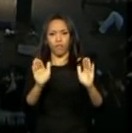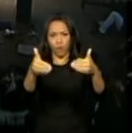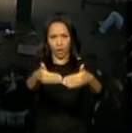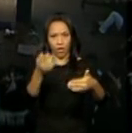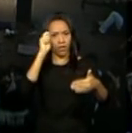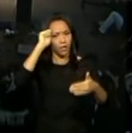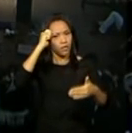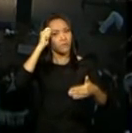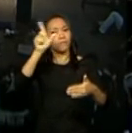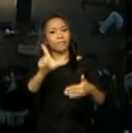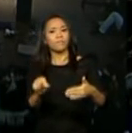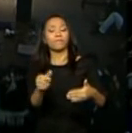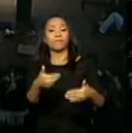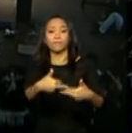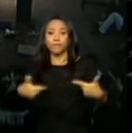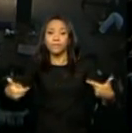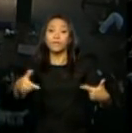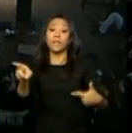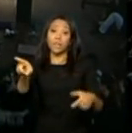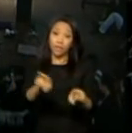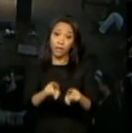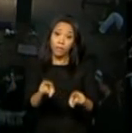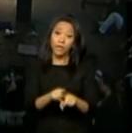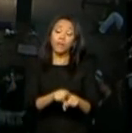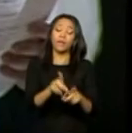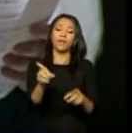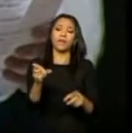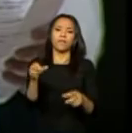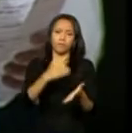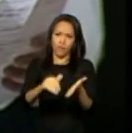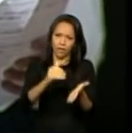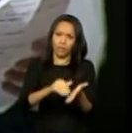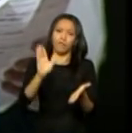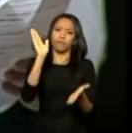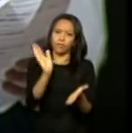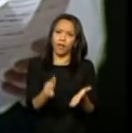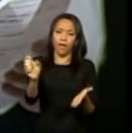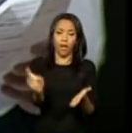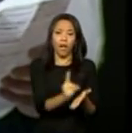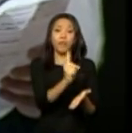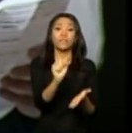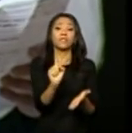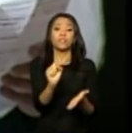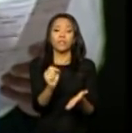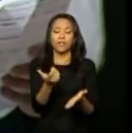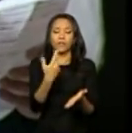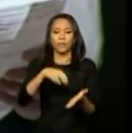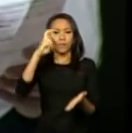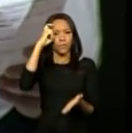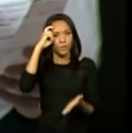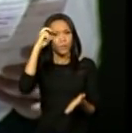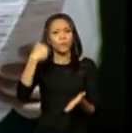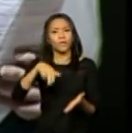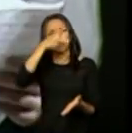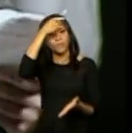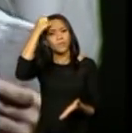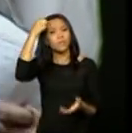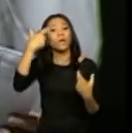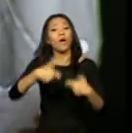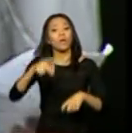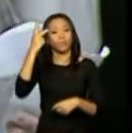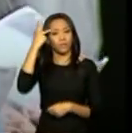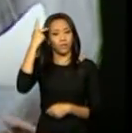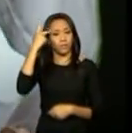e 2014, Juca Ferreira ocupou o cargo de secretário da Secretaria de Cultura do município de São Paulo, na gestão